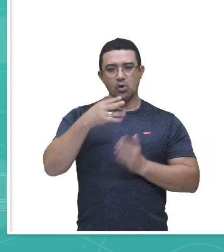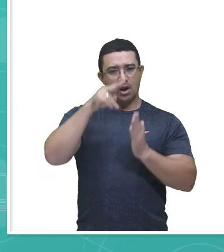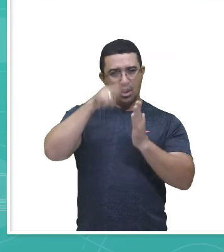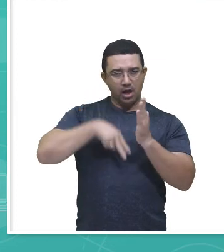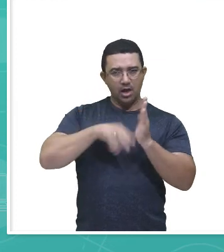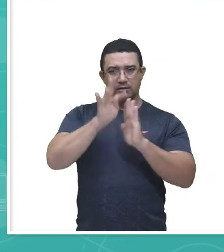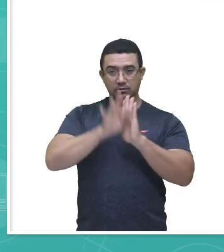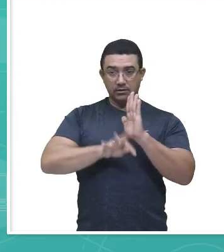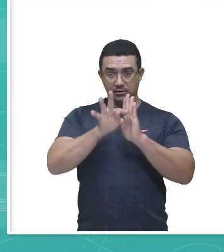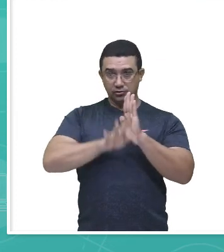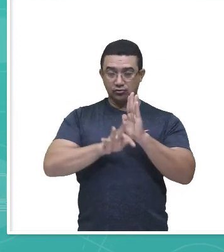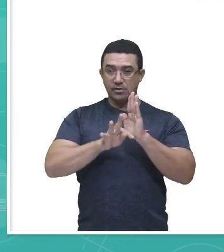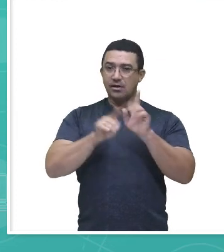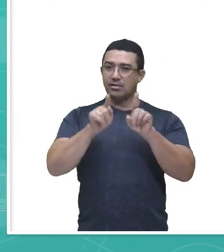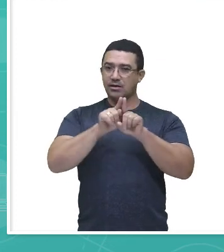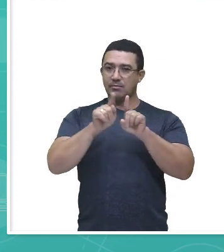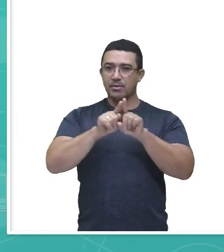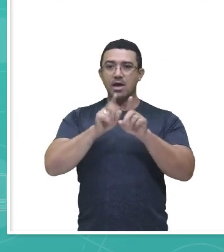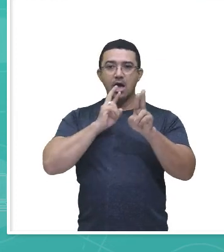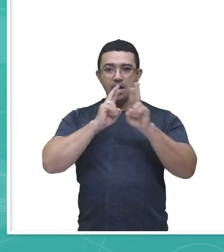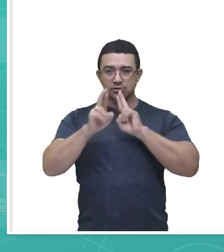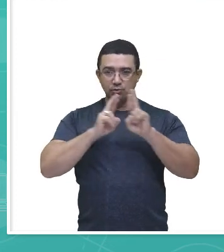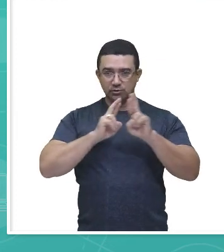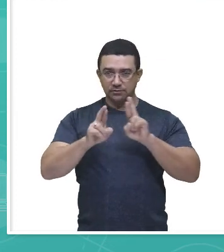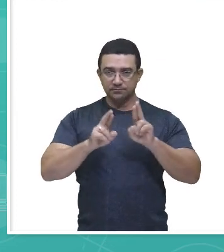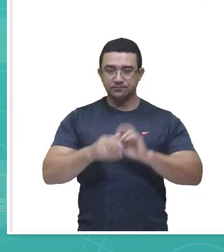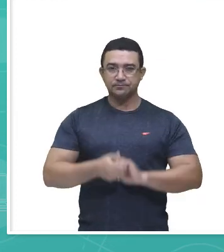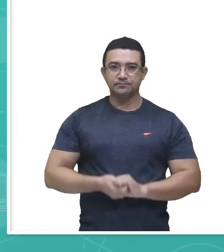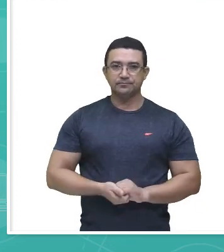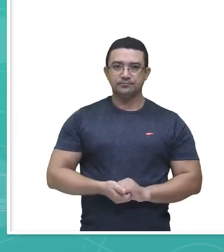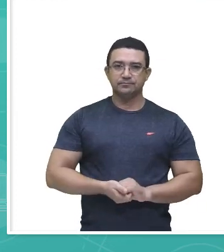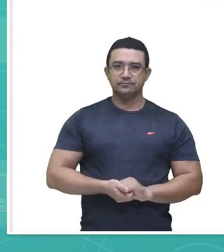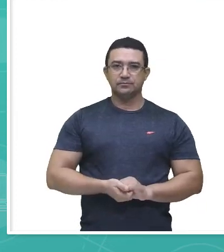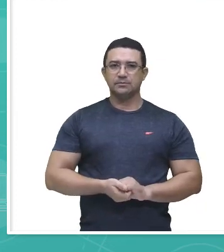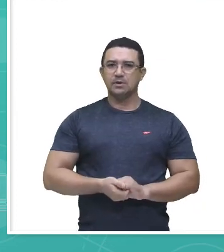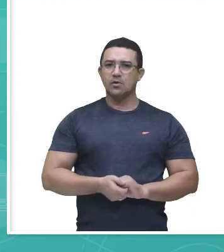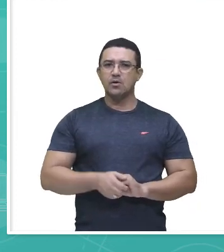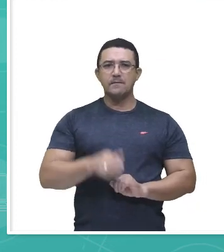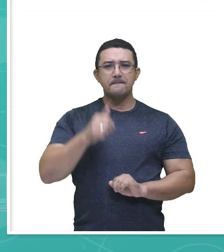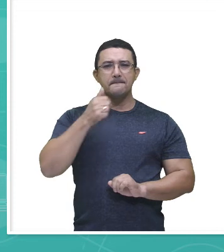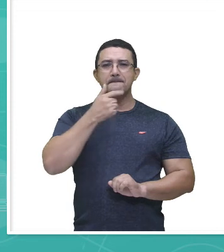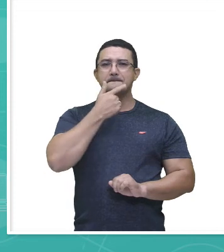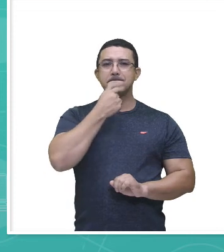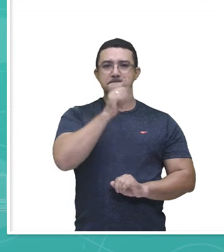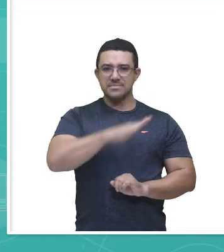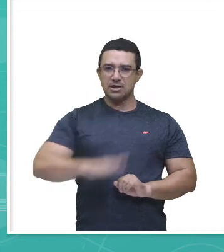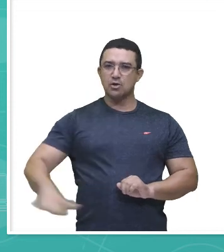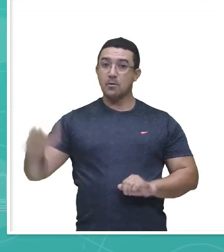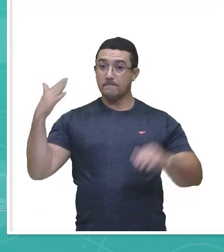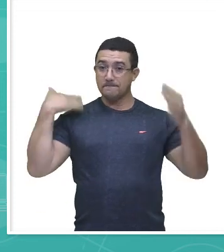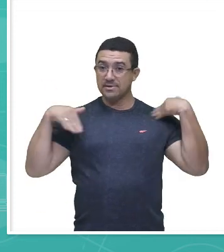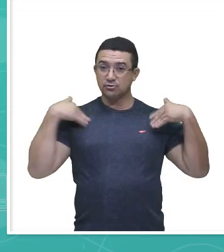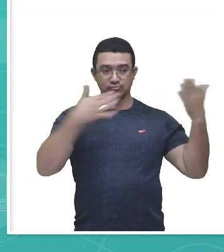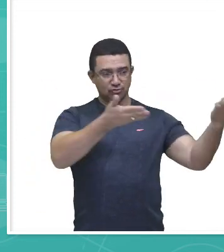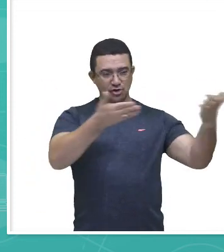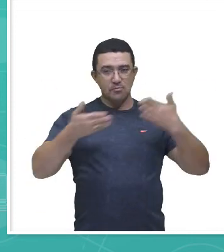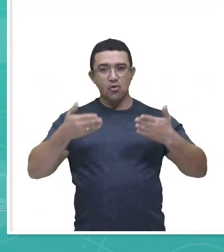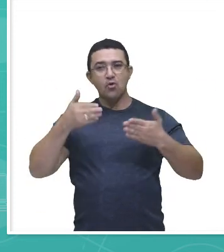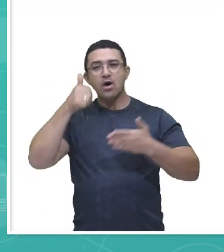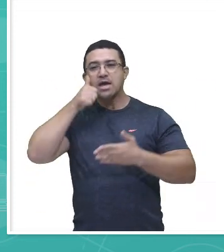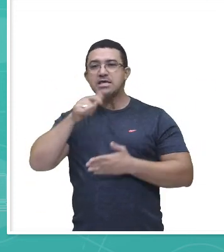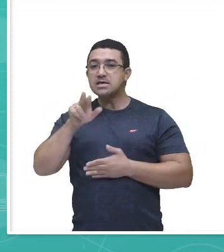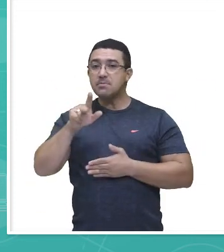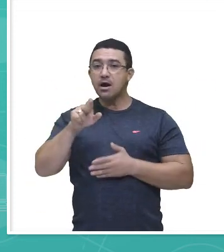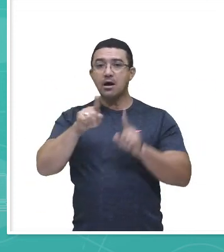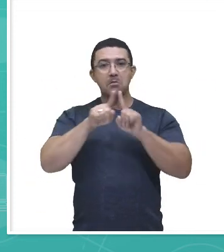e responder o que se pede. Então, o menino foi passear e convidou a irmã,